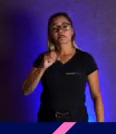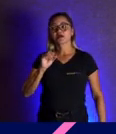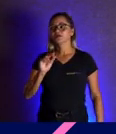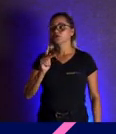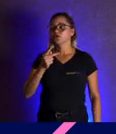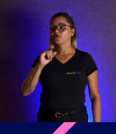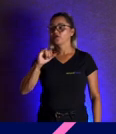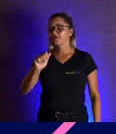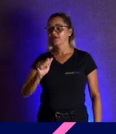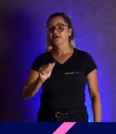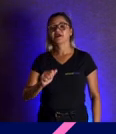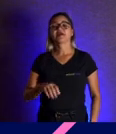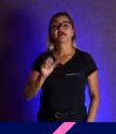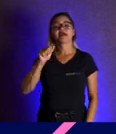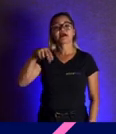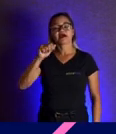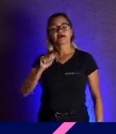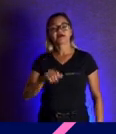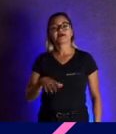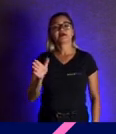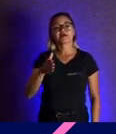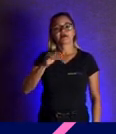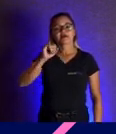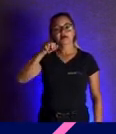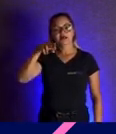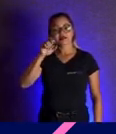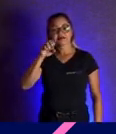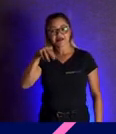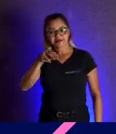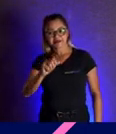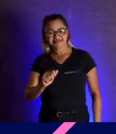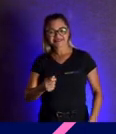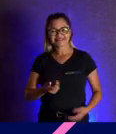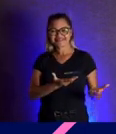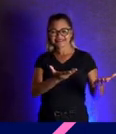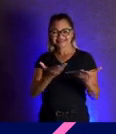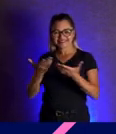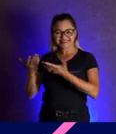Ana Clara Alves e a Iracema Marques. Fala de palmas também.